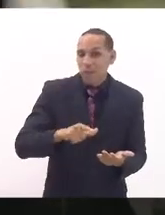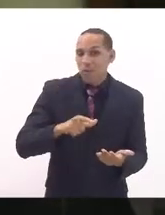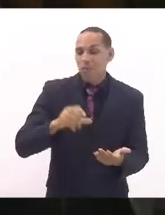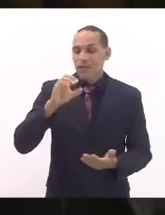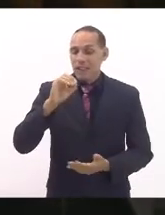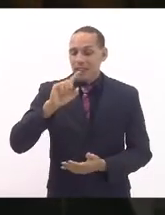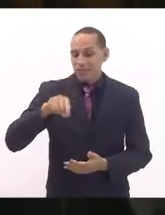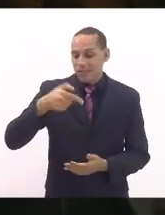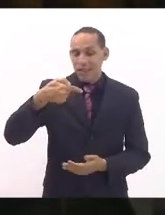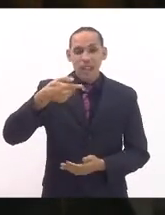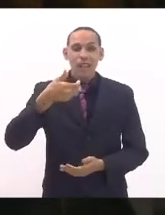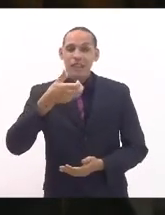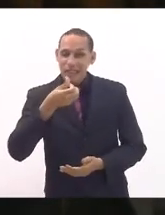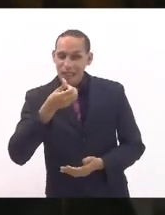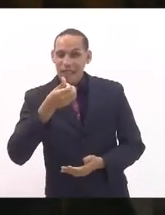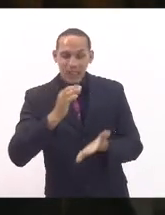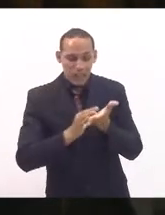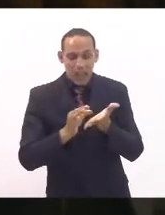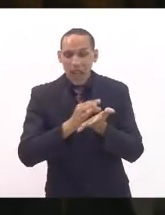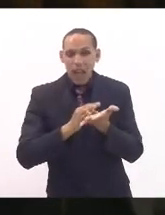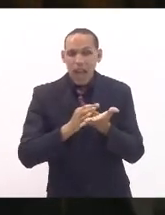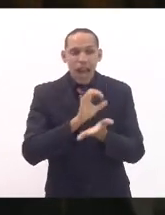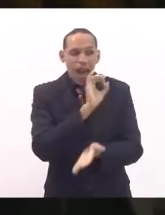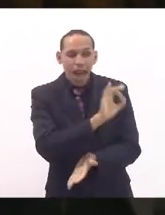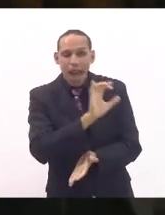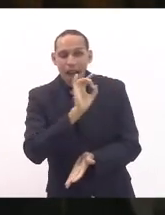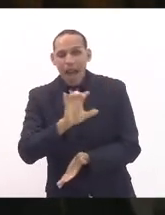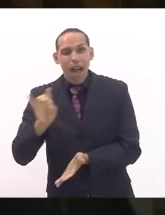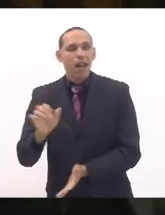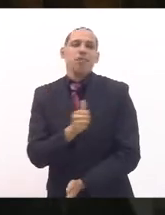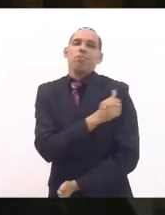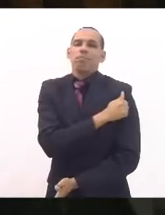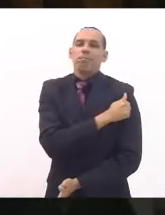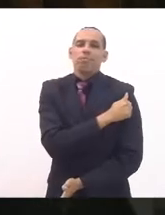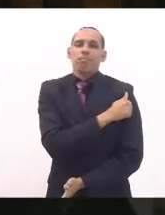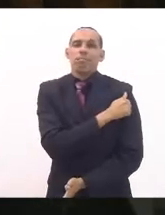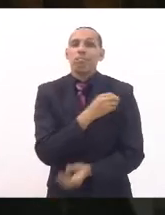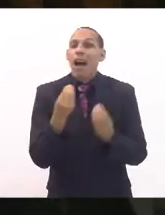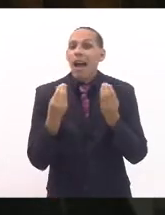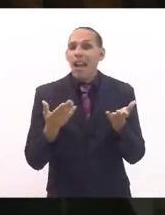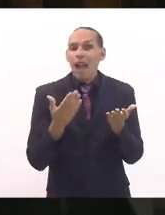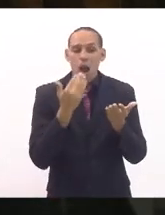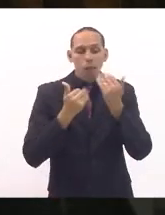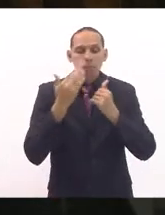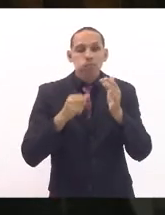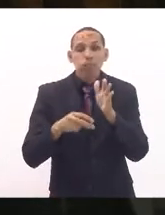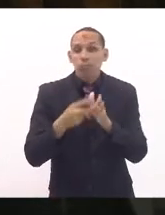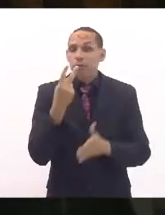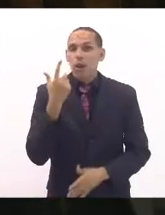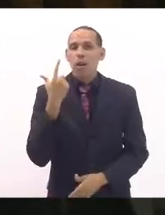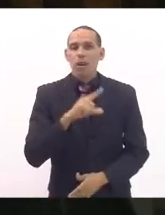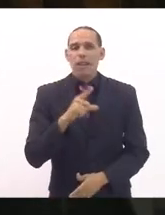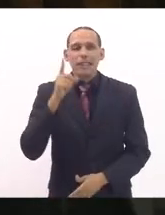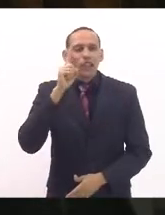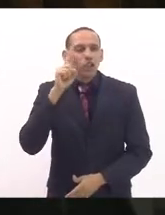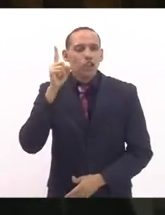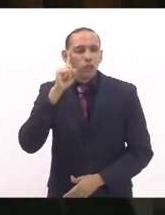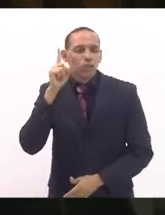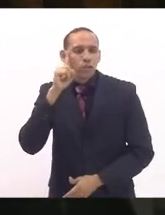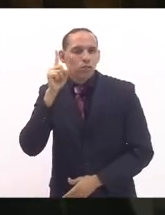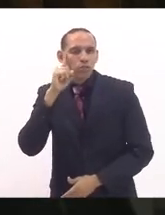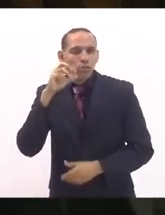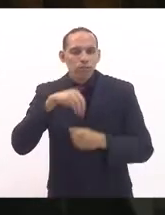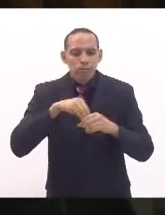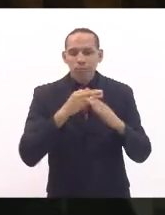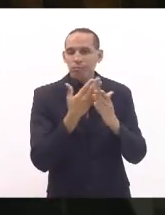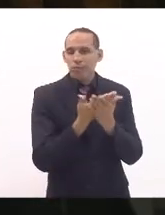76 centavos por aluno para garantir duas alimentações a cada dia nas escolas.